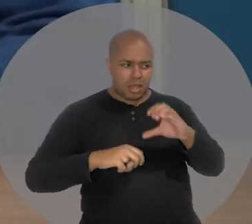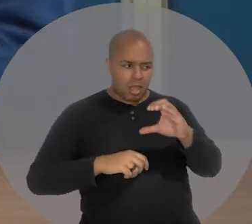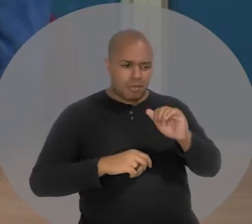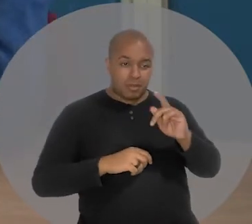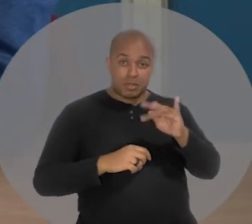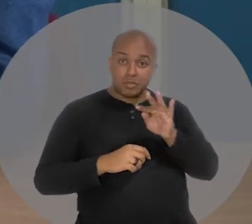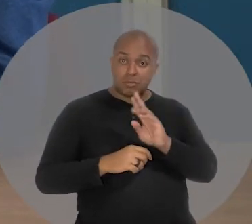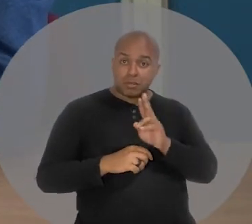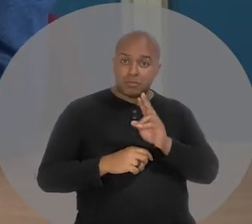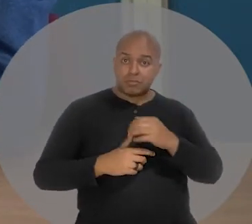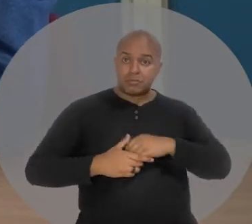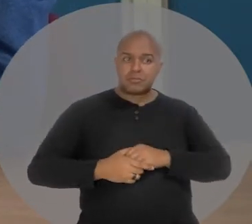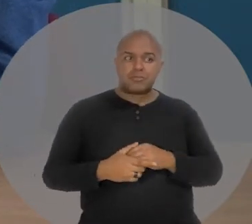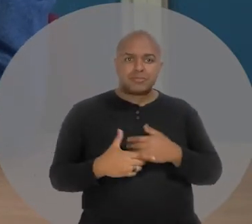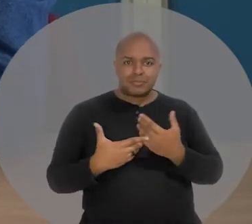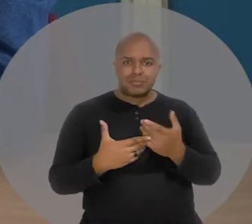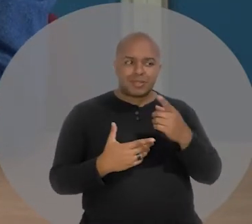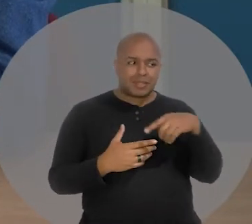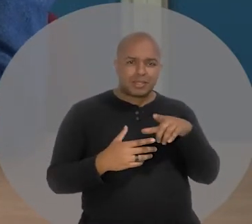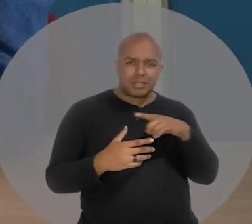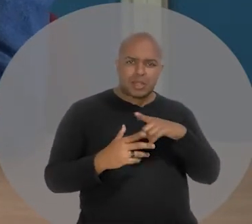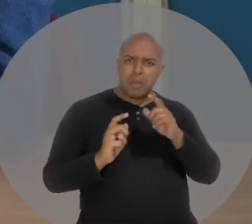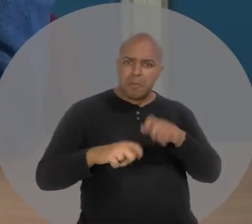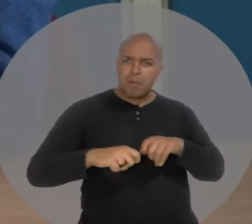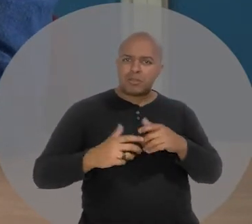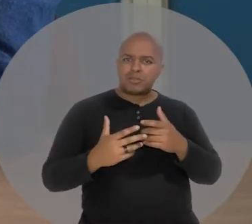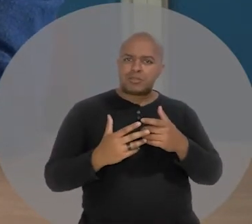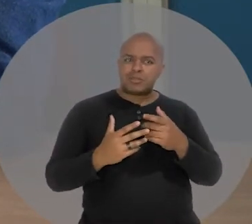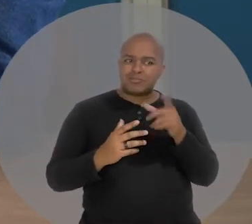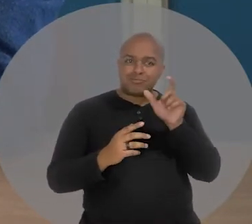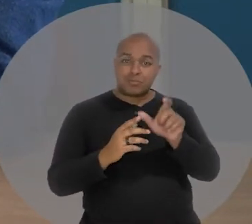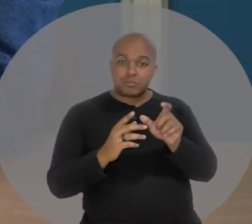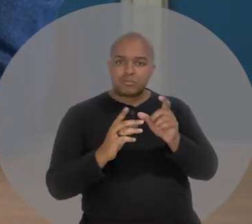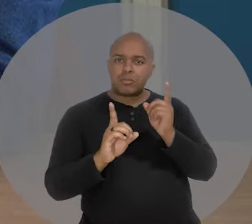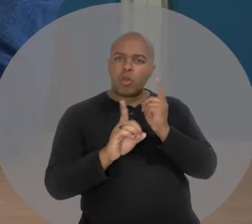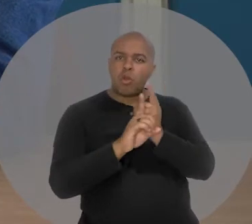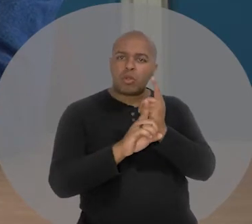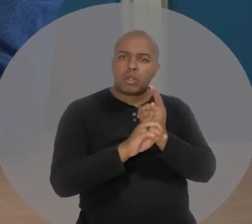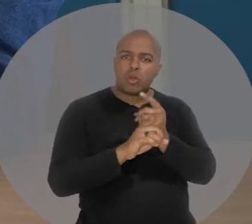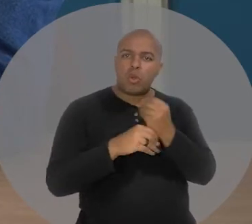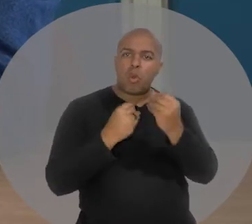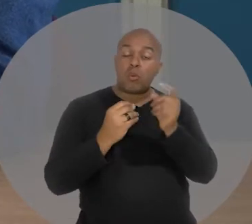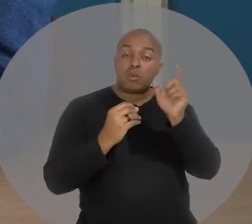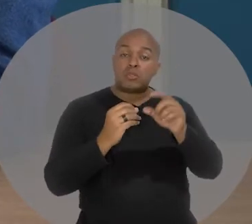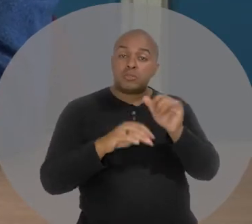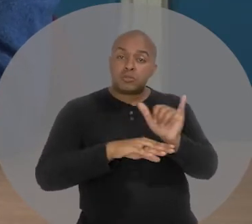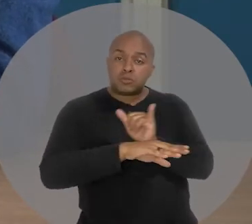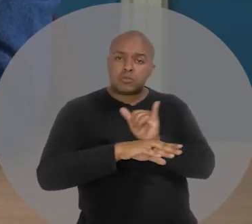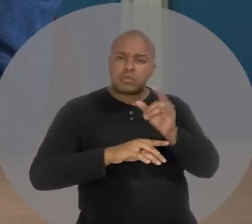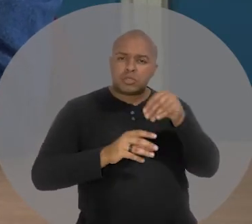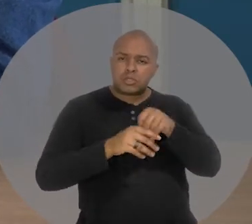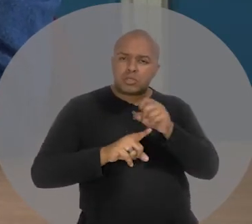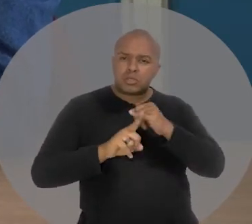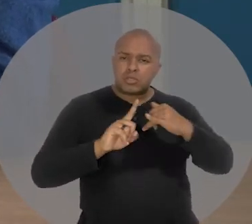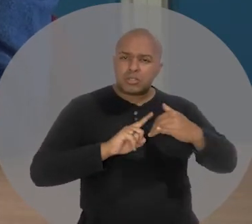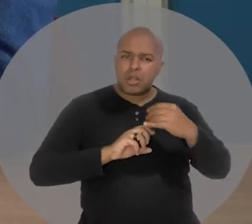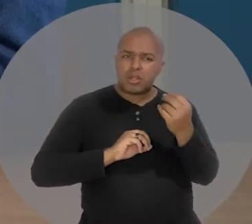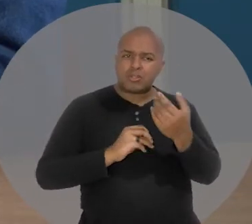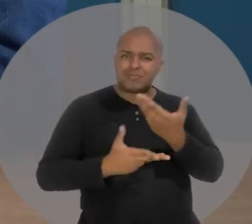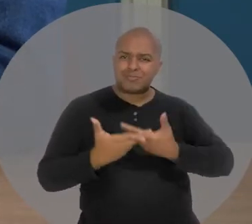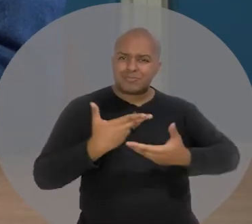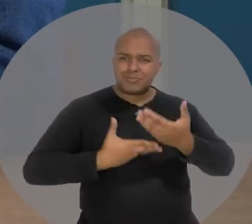chama, e aí a gente pode, com isso, identificar como isso estrutura a nossa sociedade, as nossas